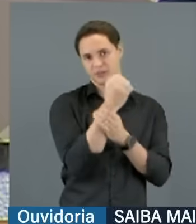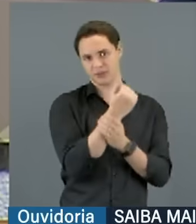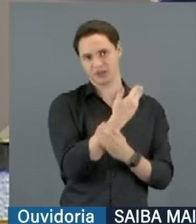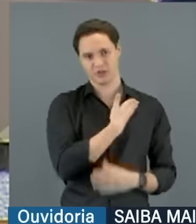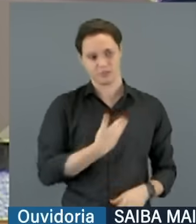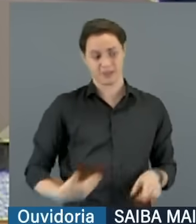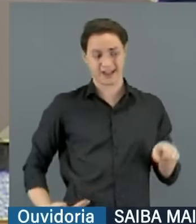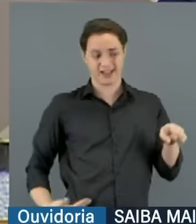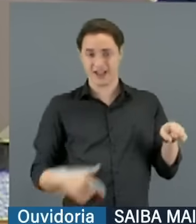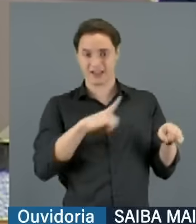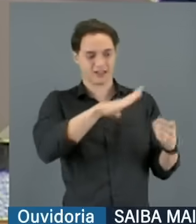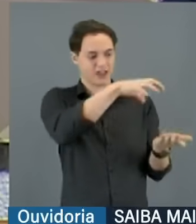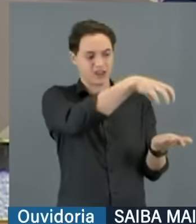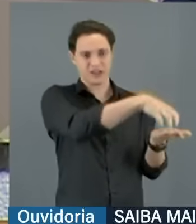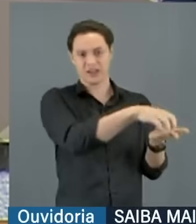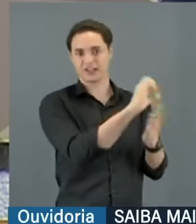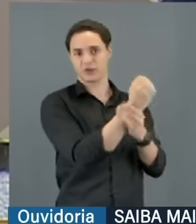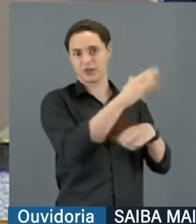própria,